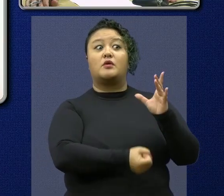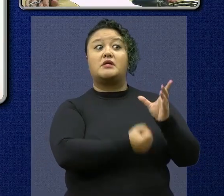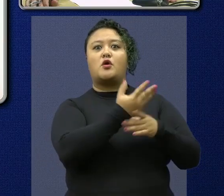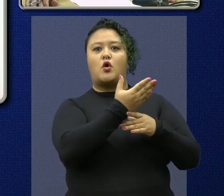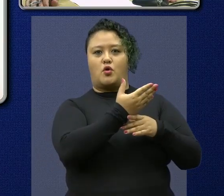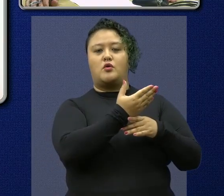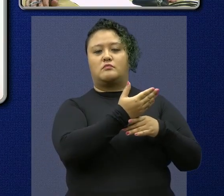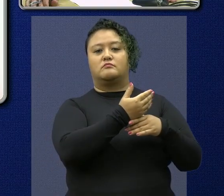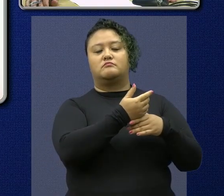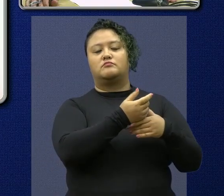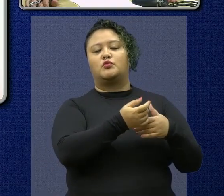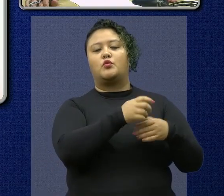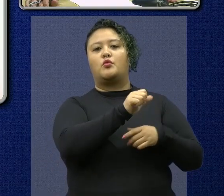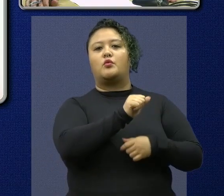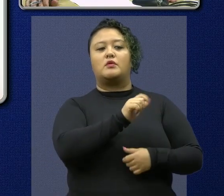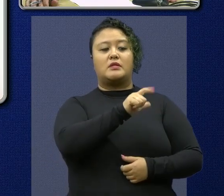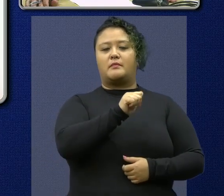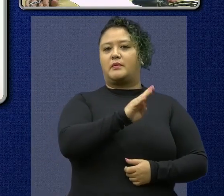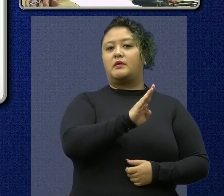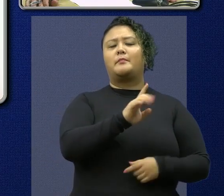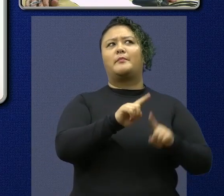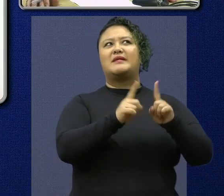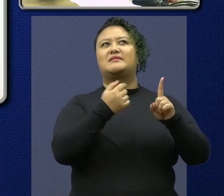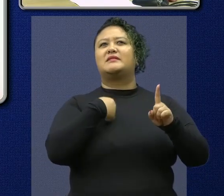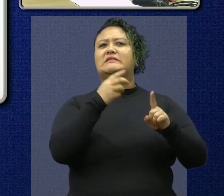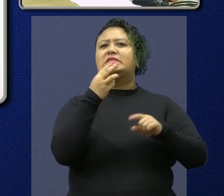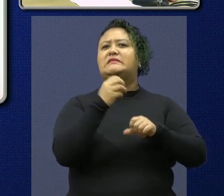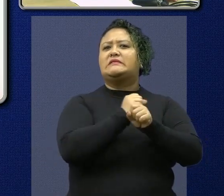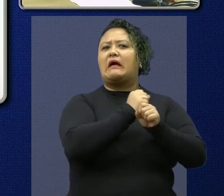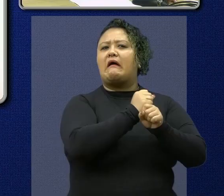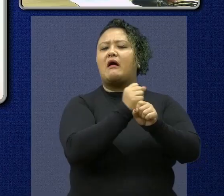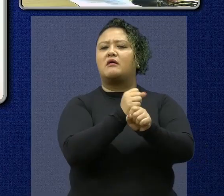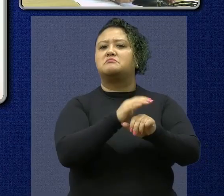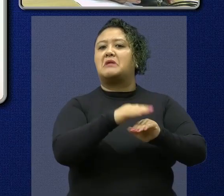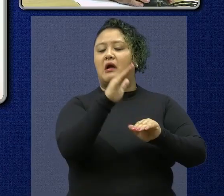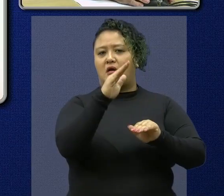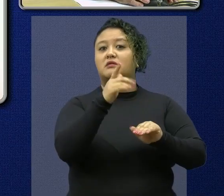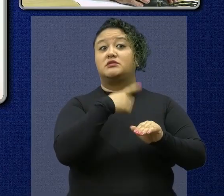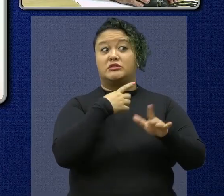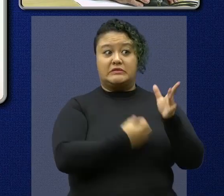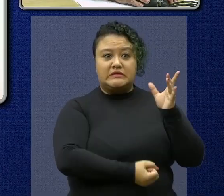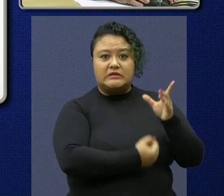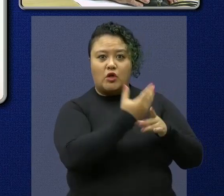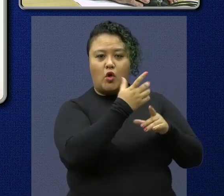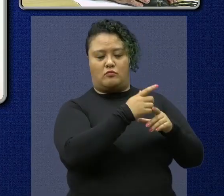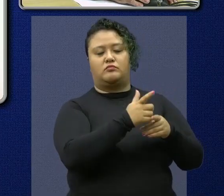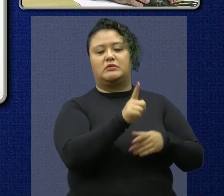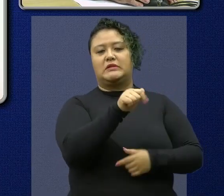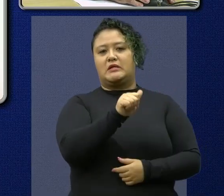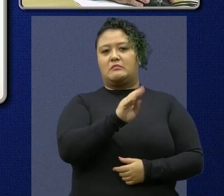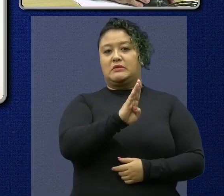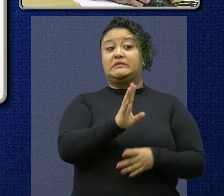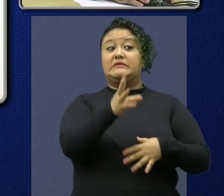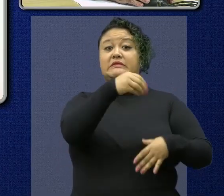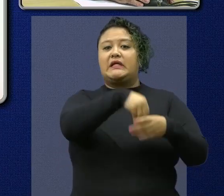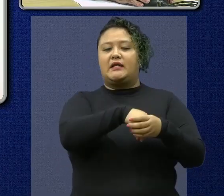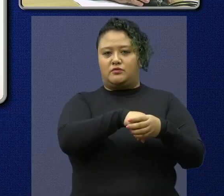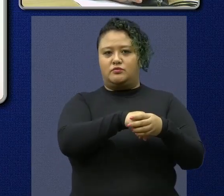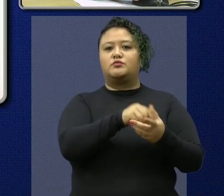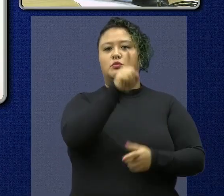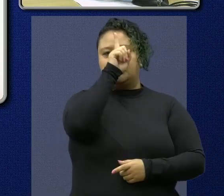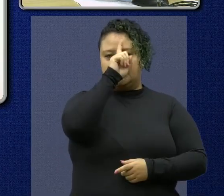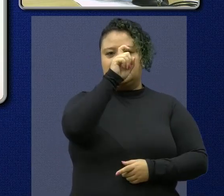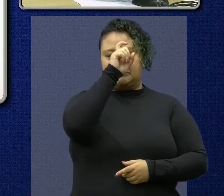ambulatório, né? Mas com mais de 30 anos, né, que o professor Hermano fundou o ambulatório, né, no Hospital das Clínicas, e